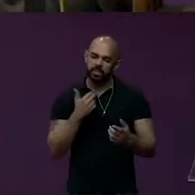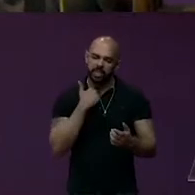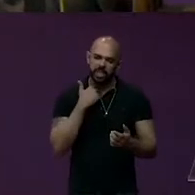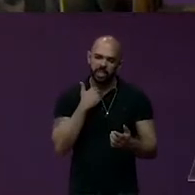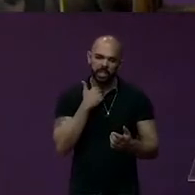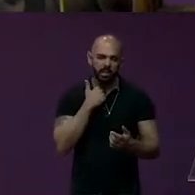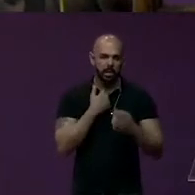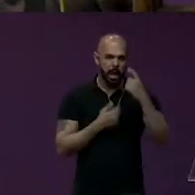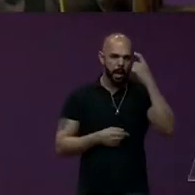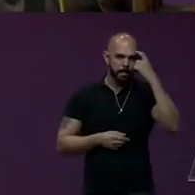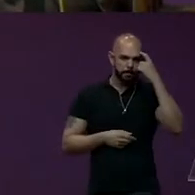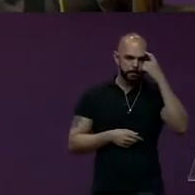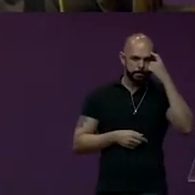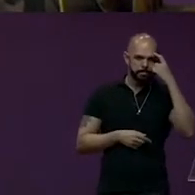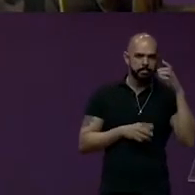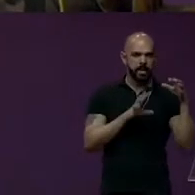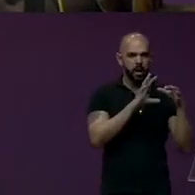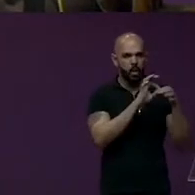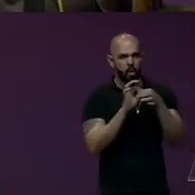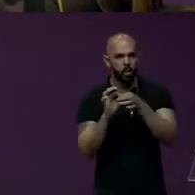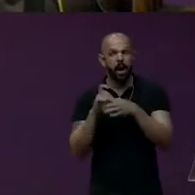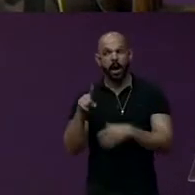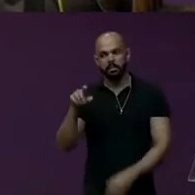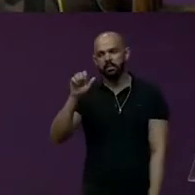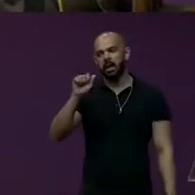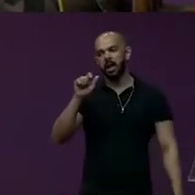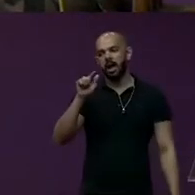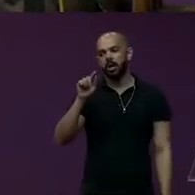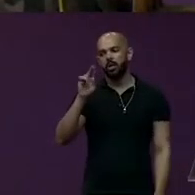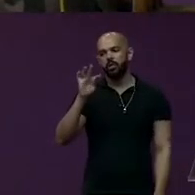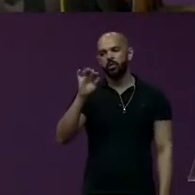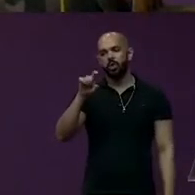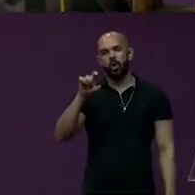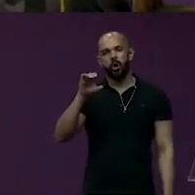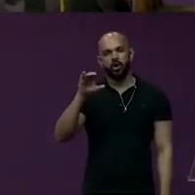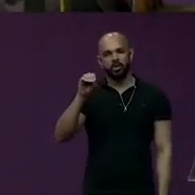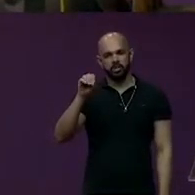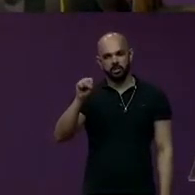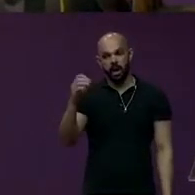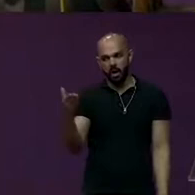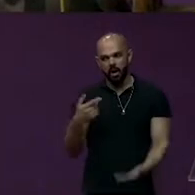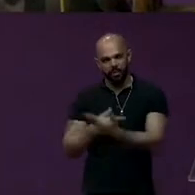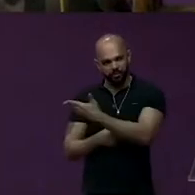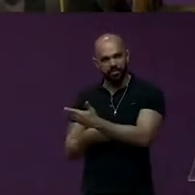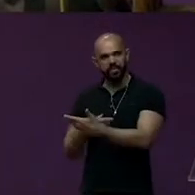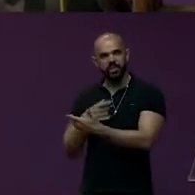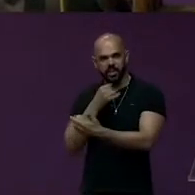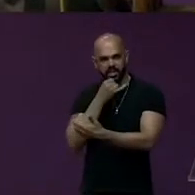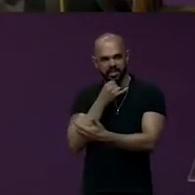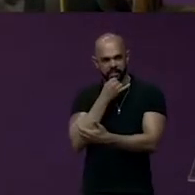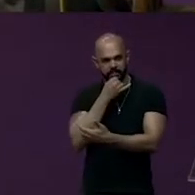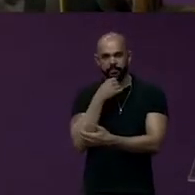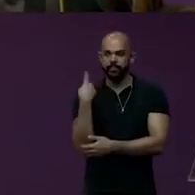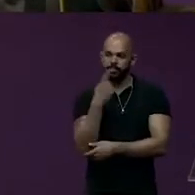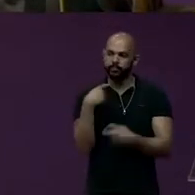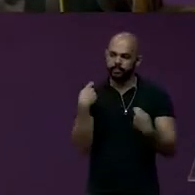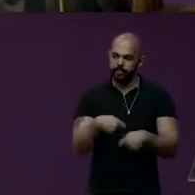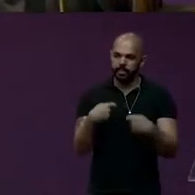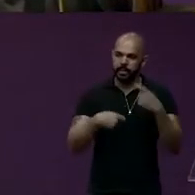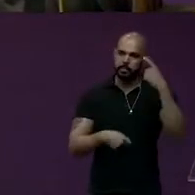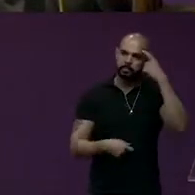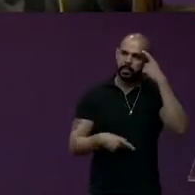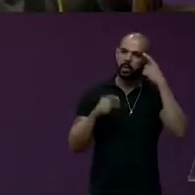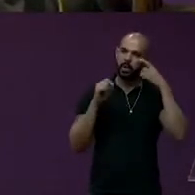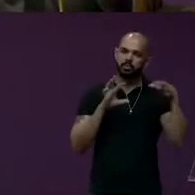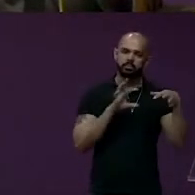podemos lidar com essa conjuntura, o exemplo dos agrotóxicos agora, né? Com o exemplo, acho que nós temos que estar ao mesmo